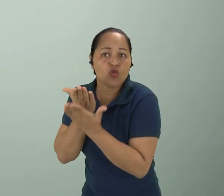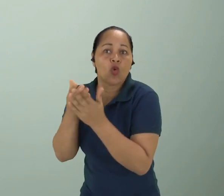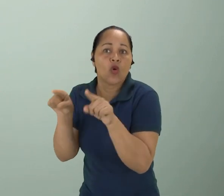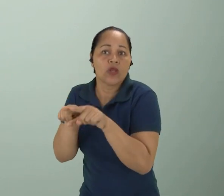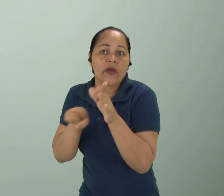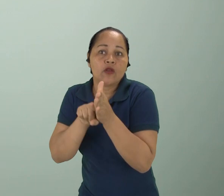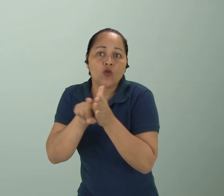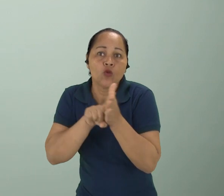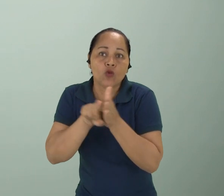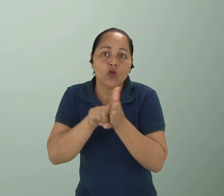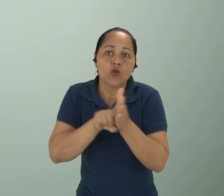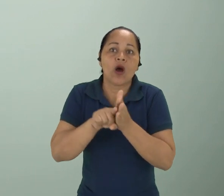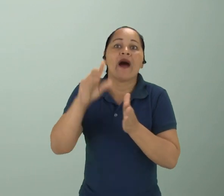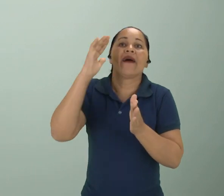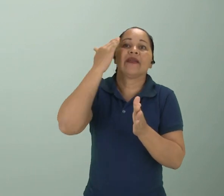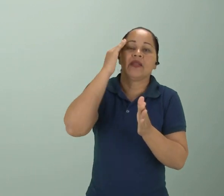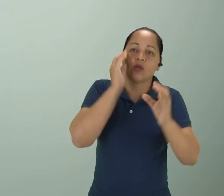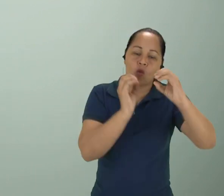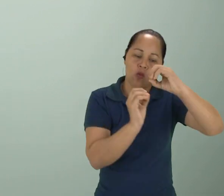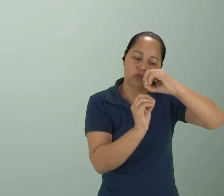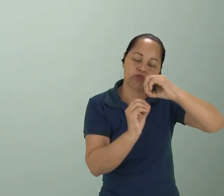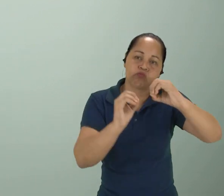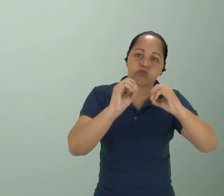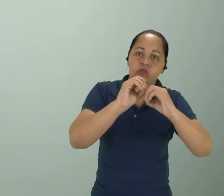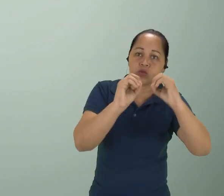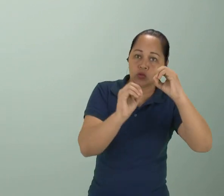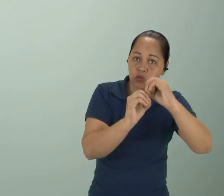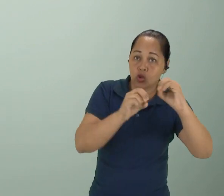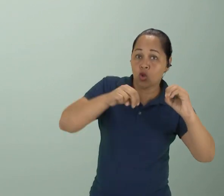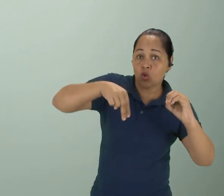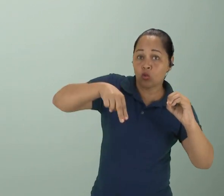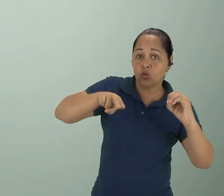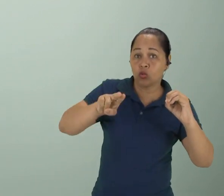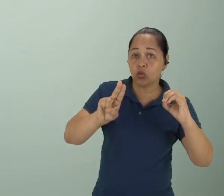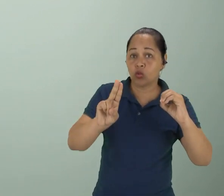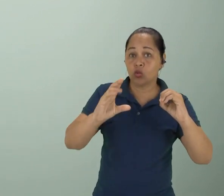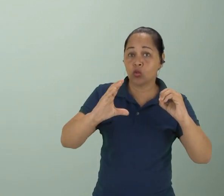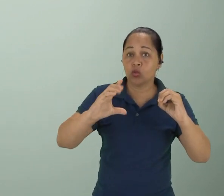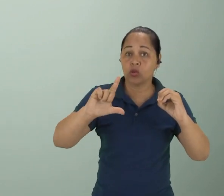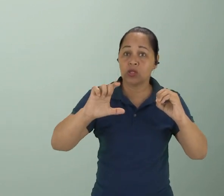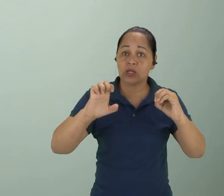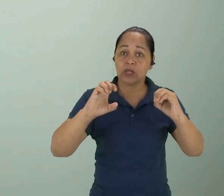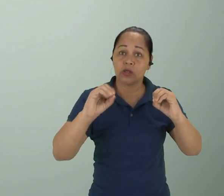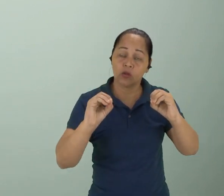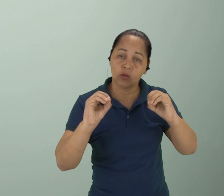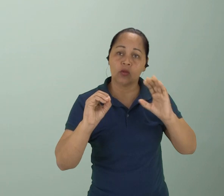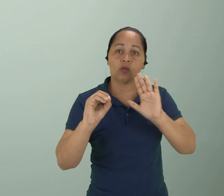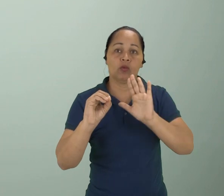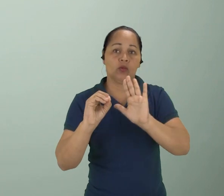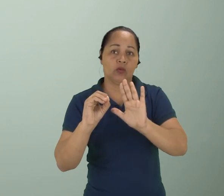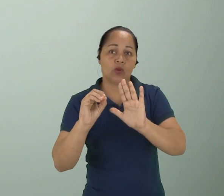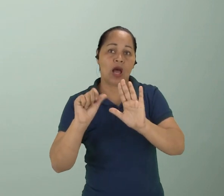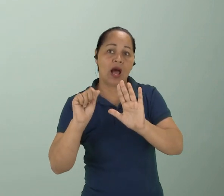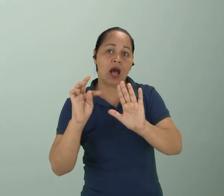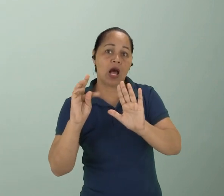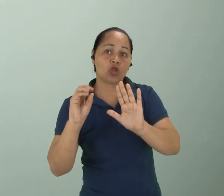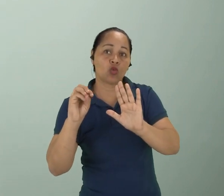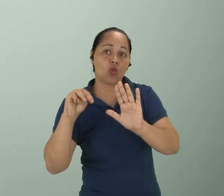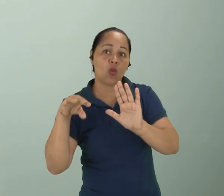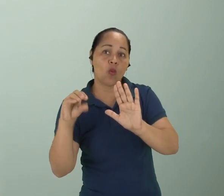gente aprendeu a mexer no núcleo do átomo e mexendo no núcleo do átomo nós construímos o que a bomba atômica